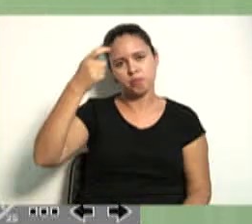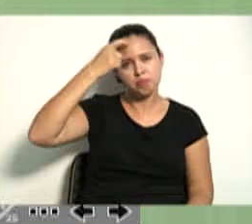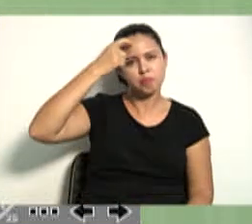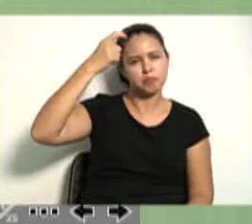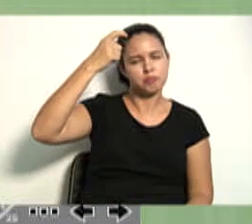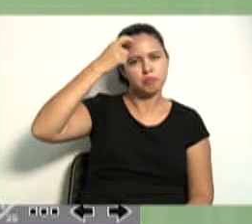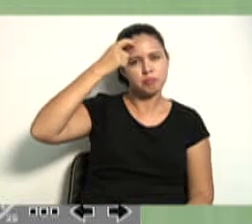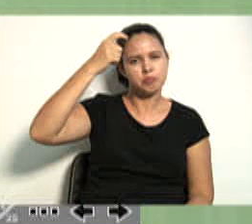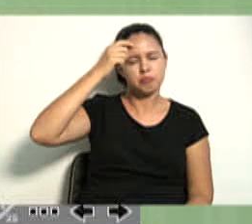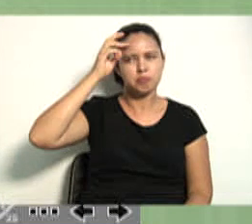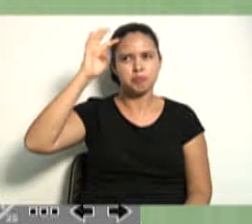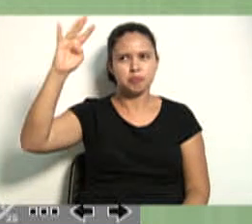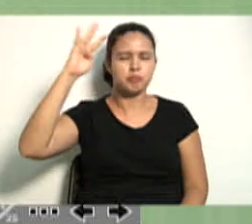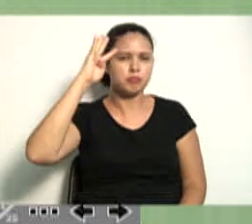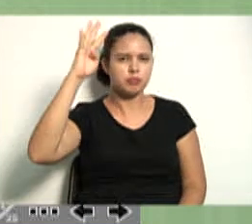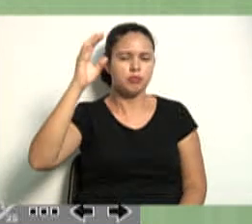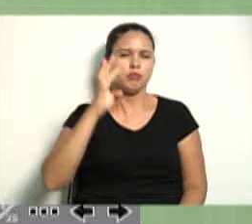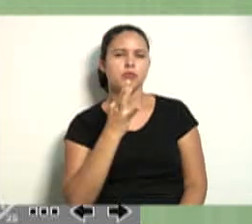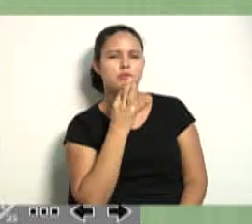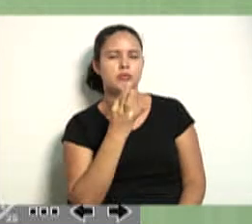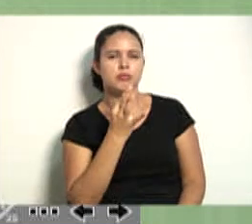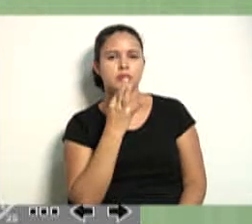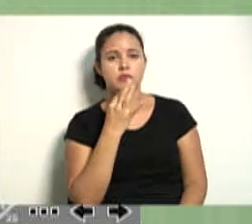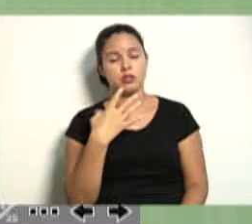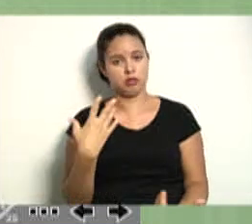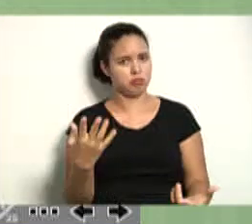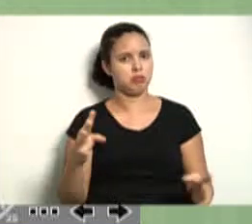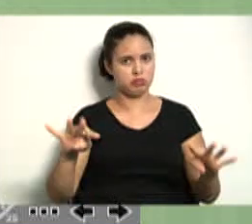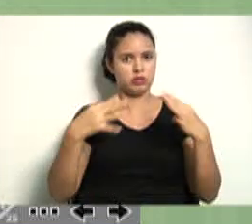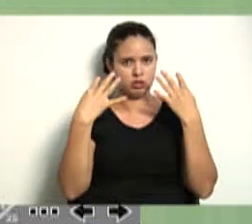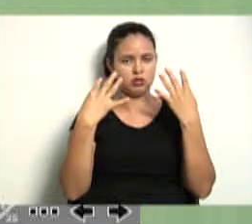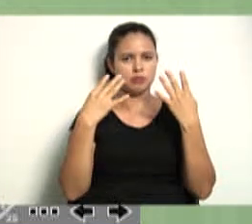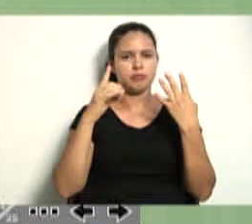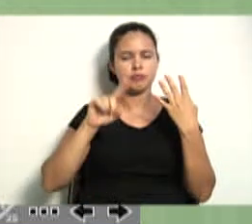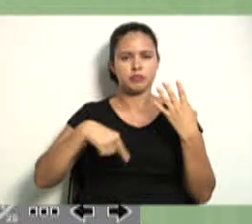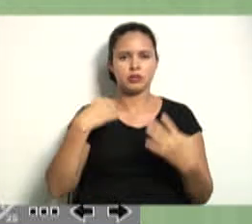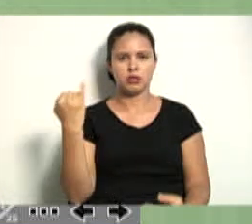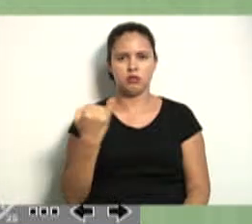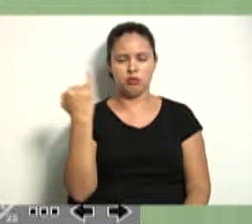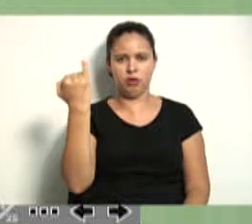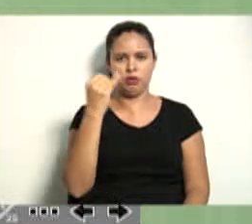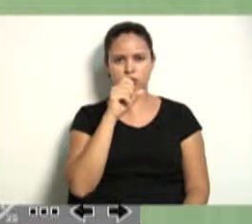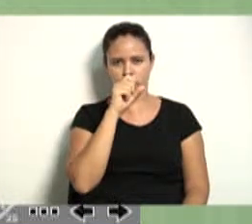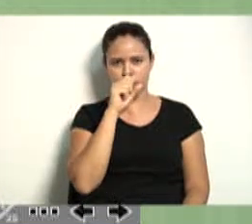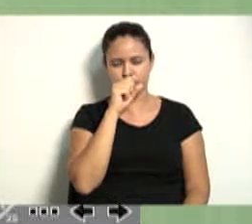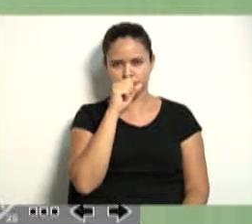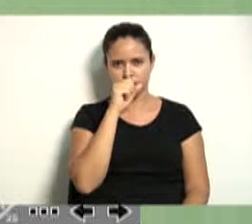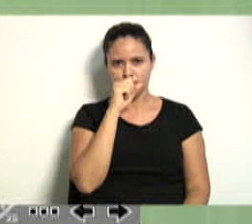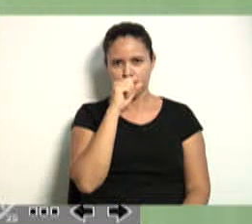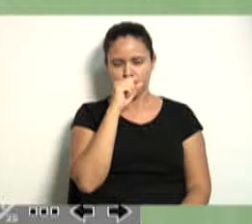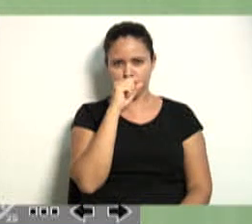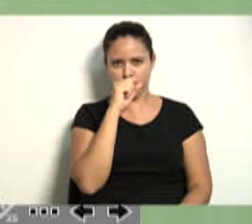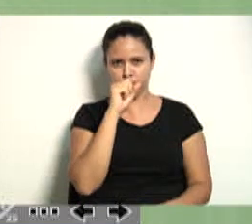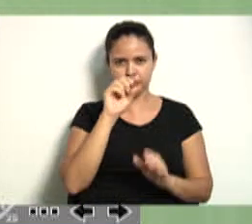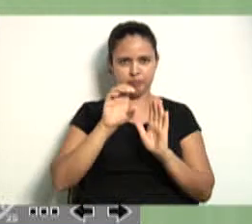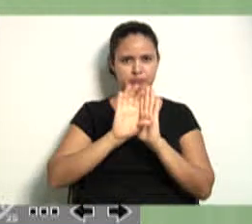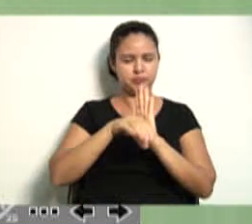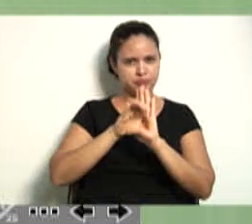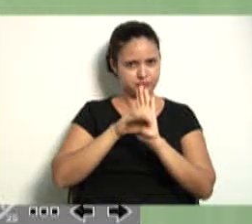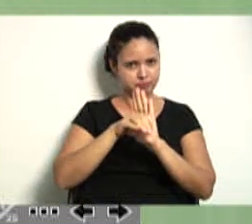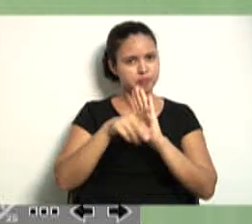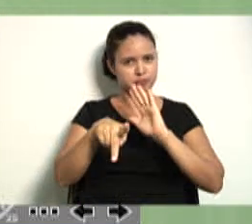e realizar coisas. Atenção que isso aqui, ó, é importante. Esse aqui é o conceito de